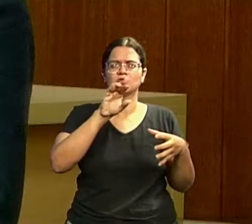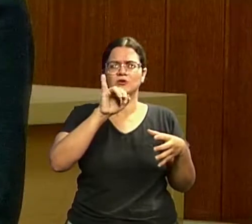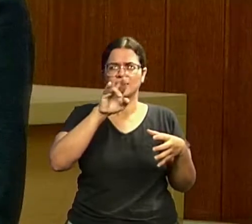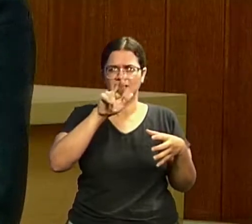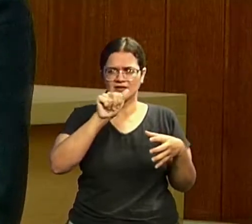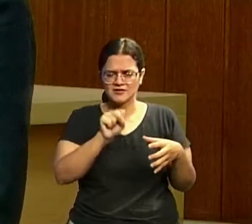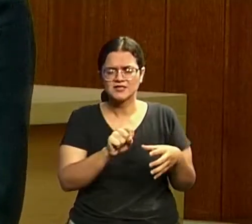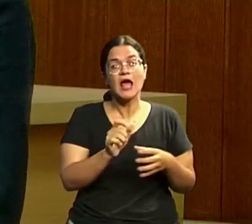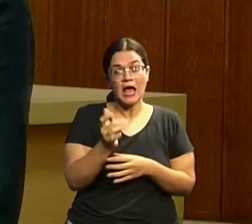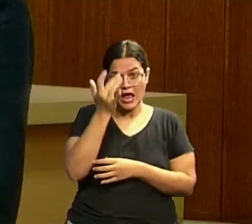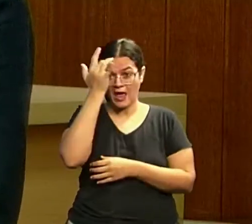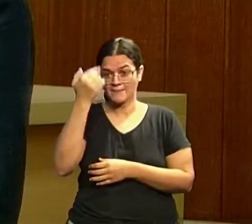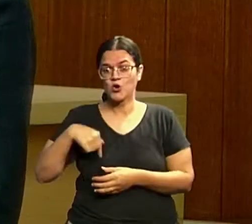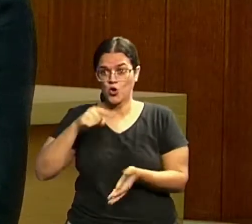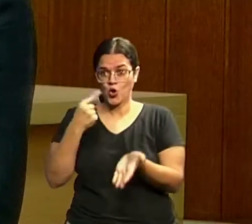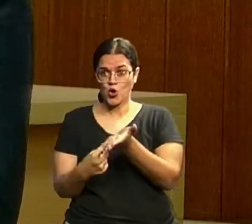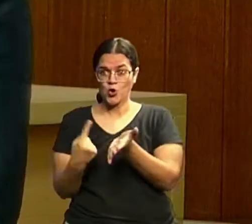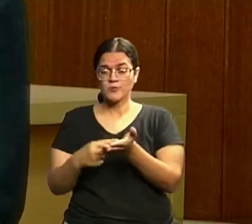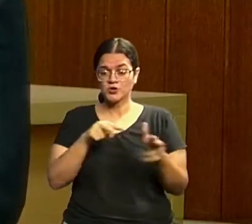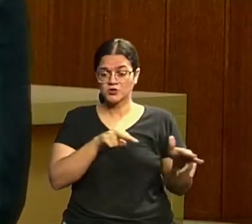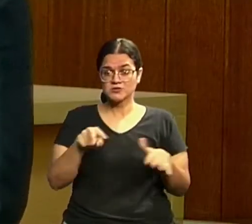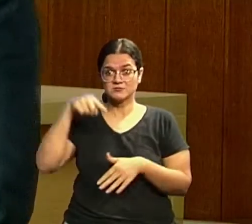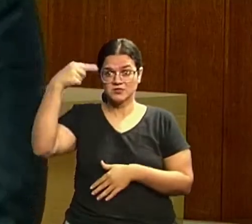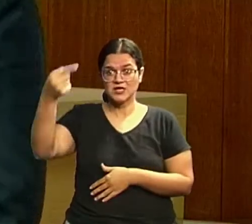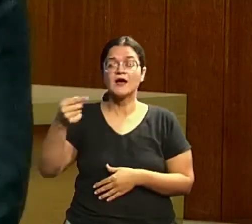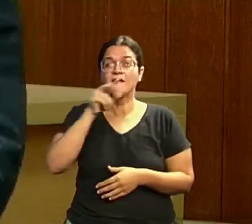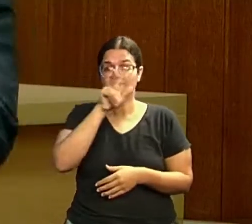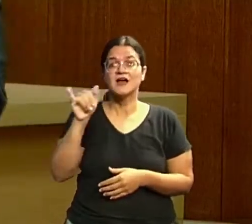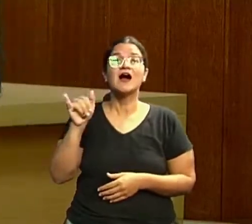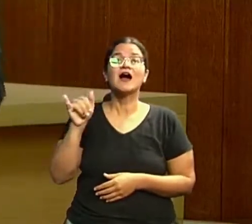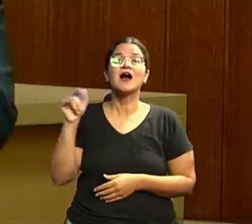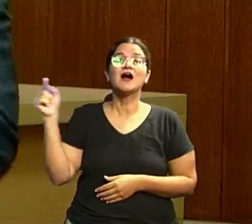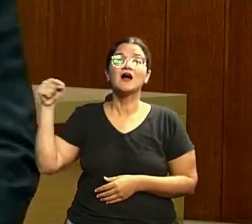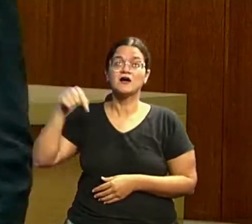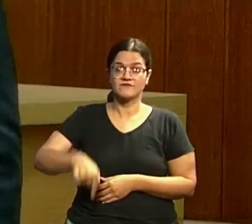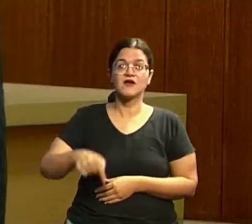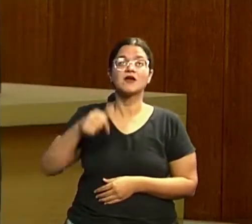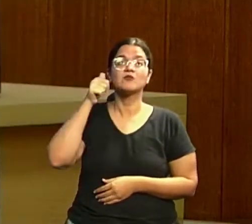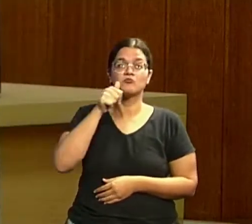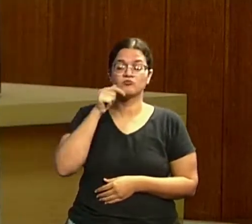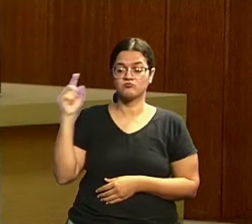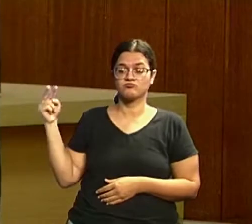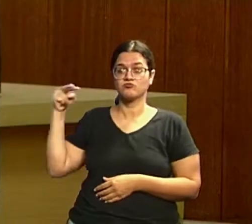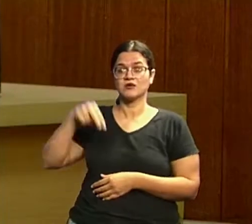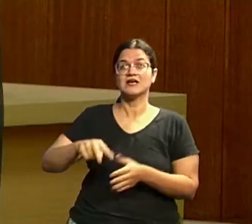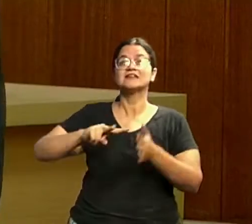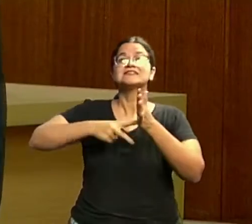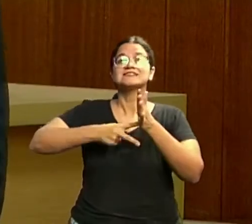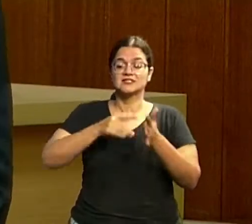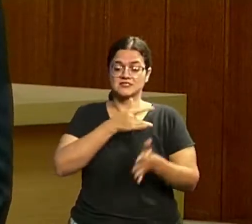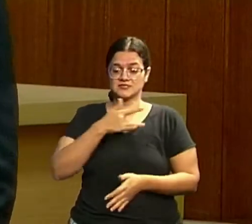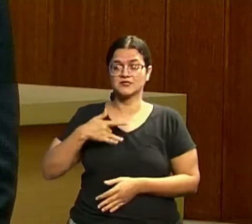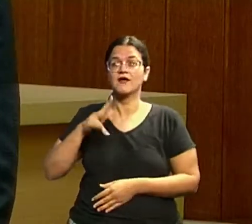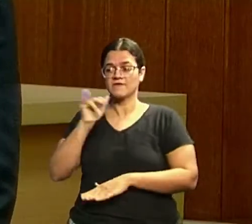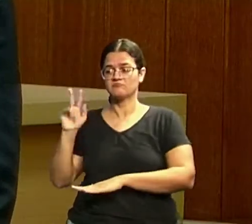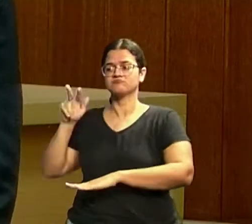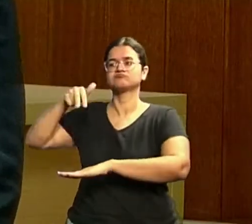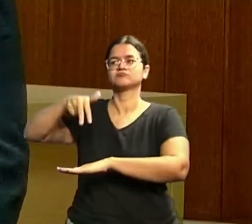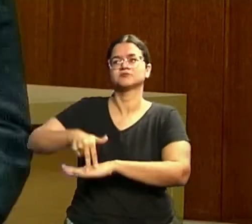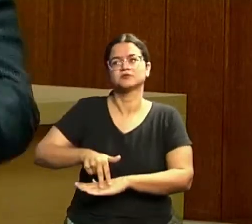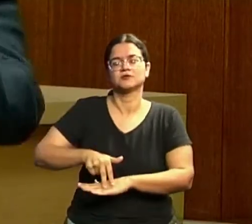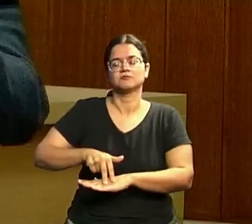presidente, conforme combinamos a semana passada, vai estar aqui na Câmara, e nós vamos ter a participação do Sim de Saúde na Tribuna